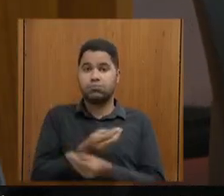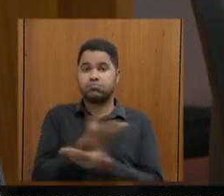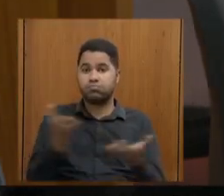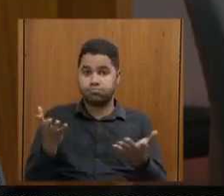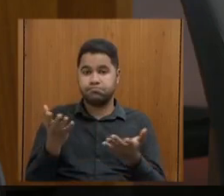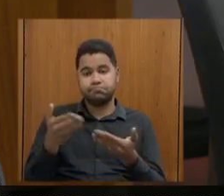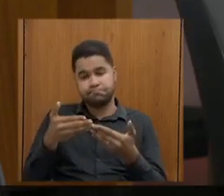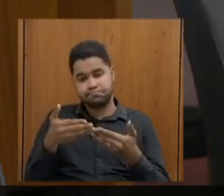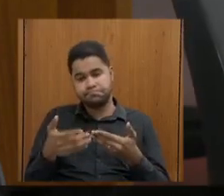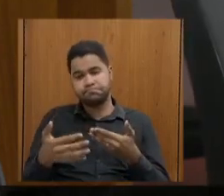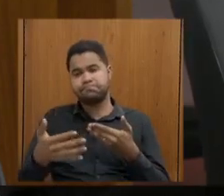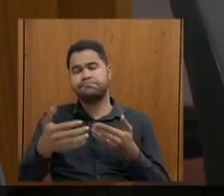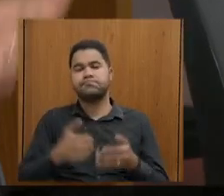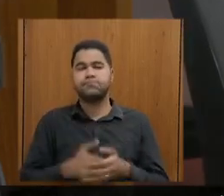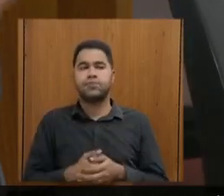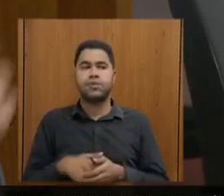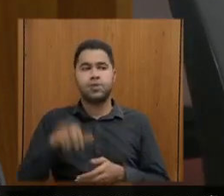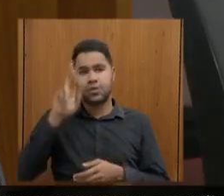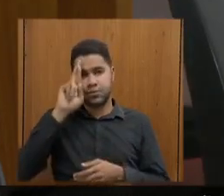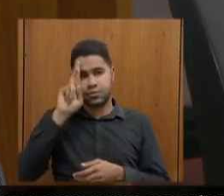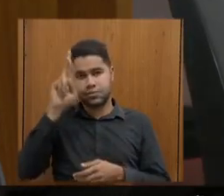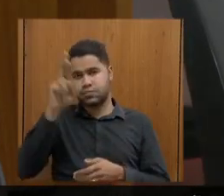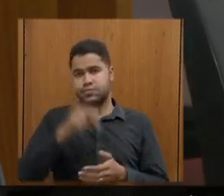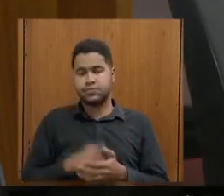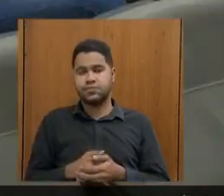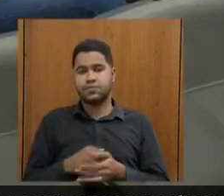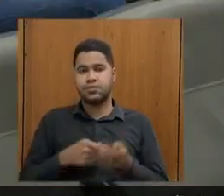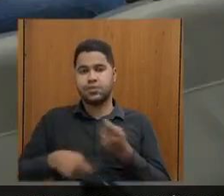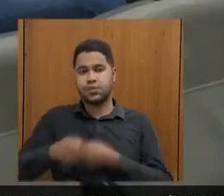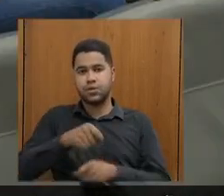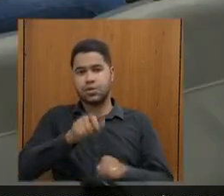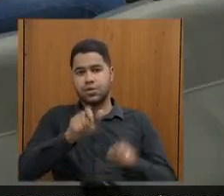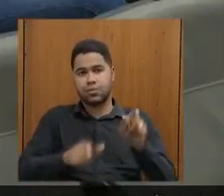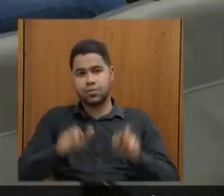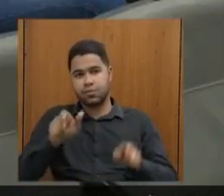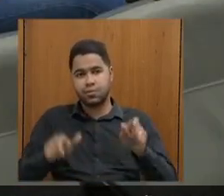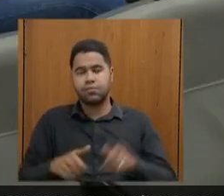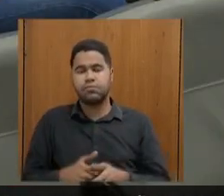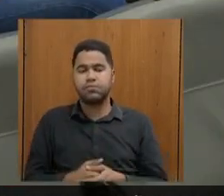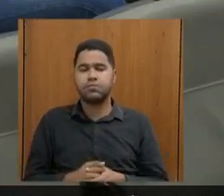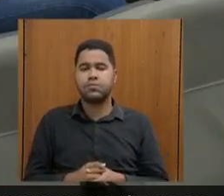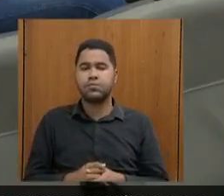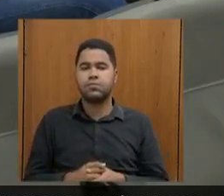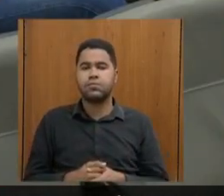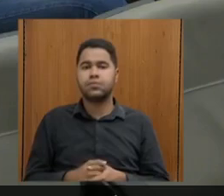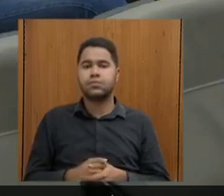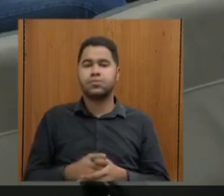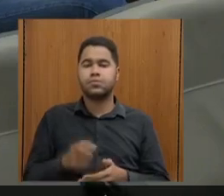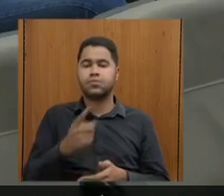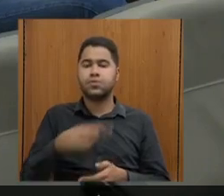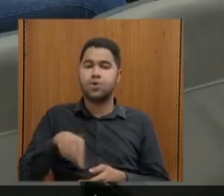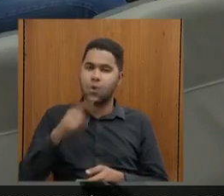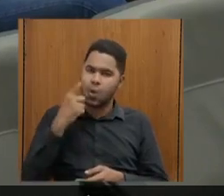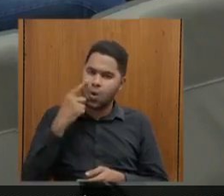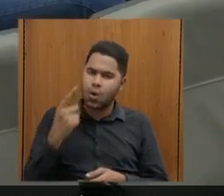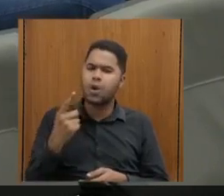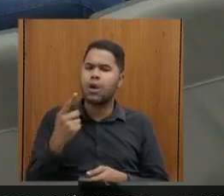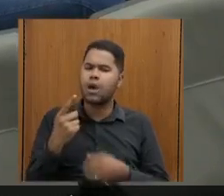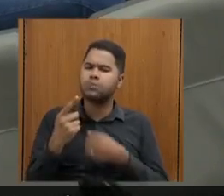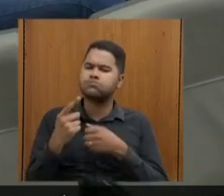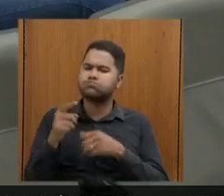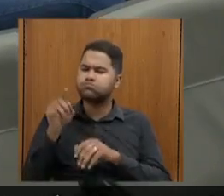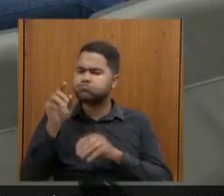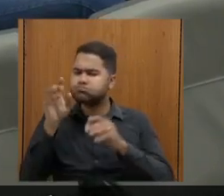é e o diretor de gestão de pessoas e a gente vai o olhar com carinho